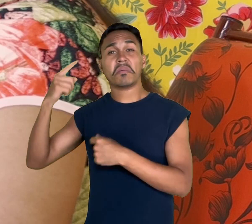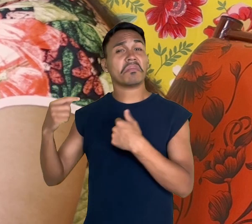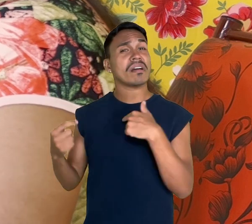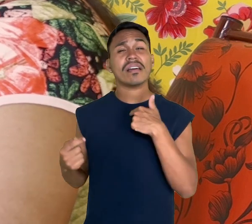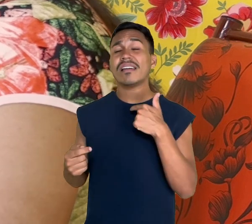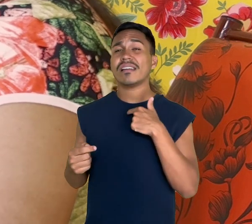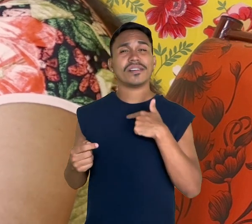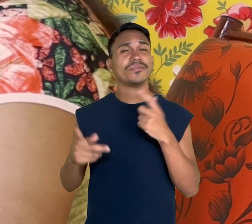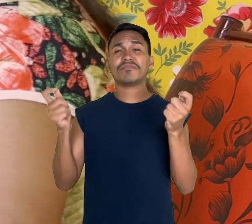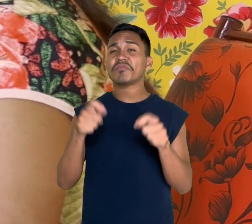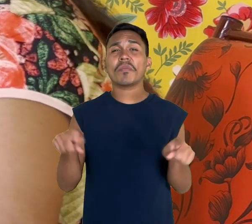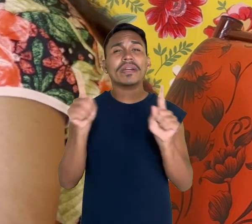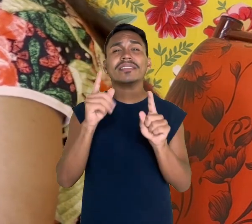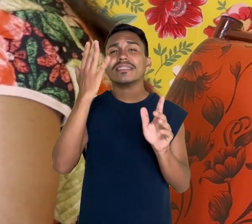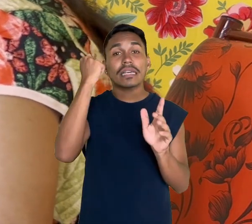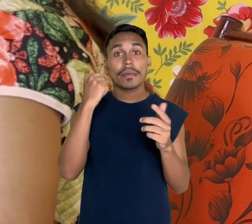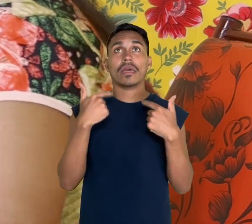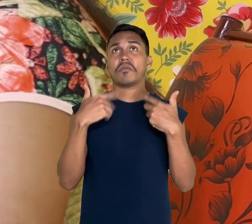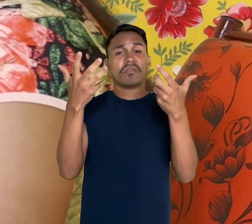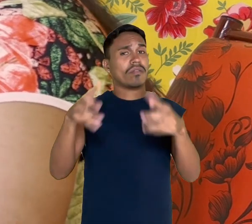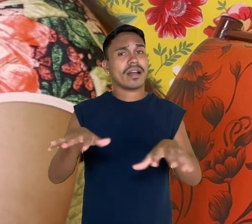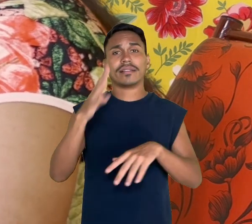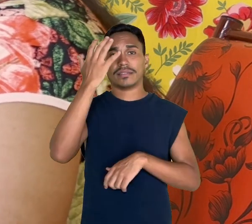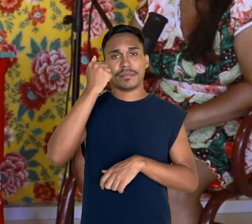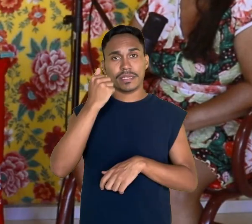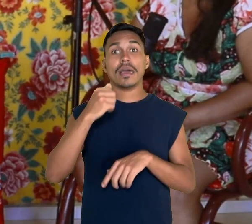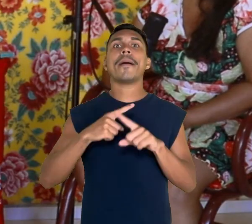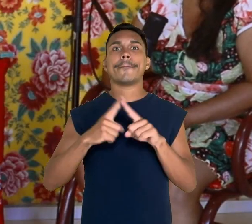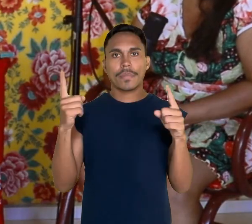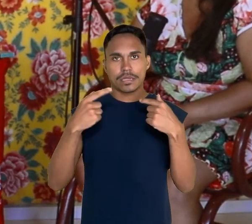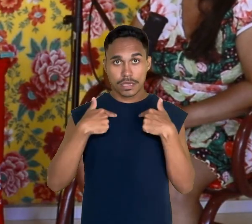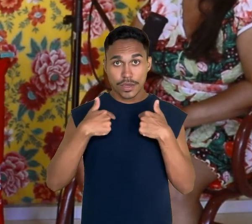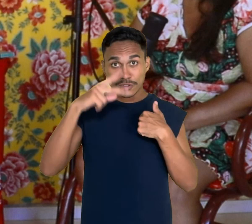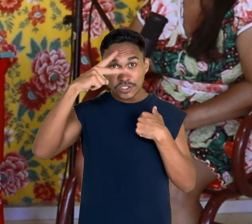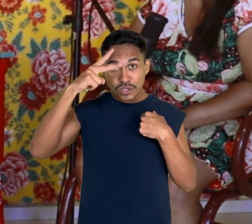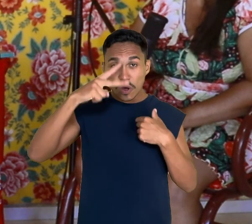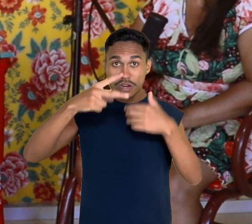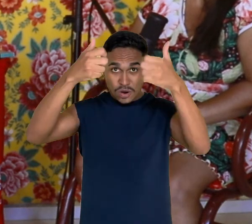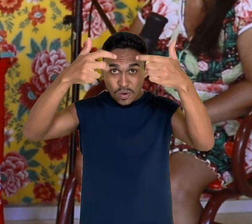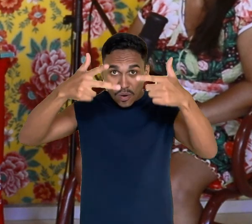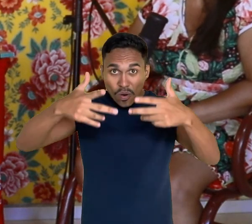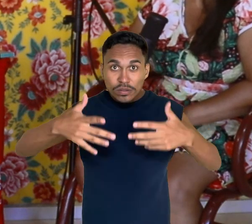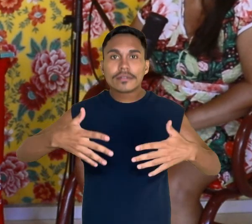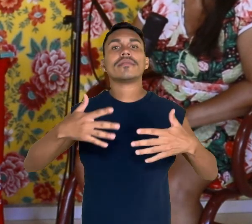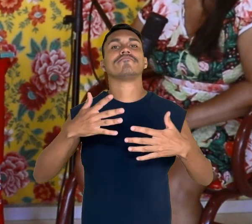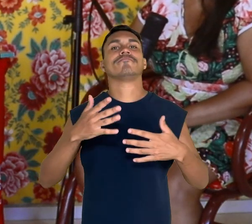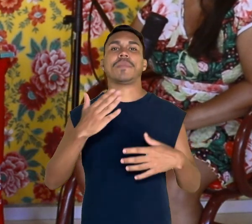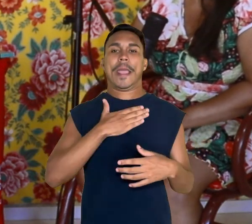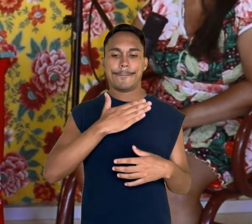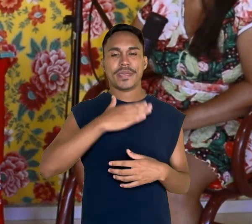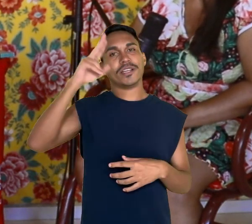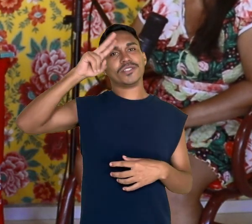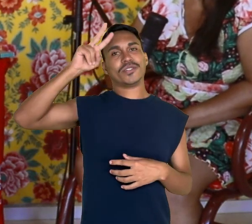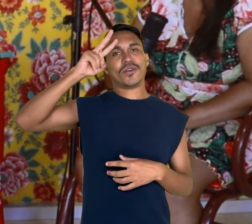inventou. Eu não preciso e nem quero saber disso. Mas o que eu conto, que eu sei que eu estou com o